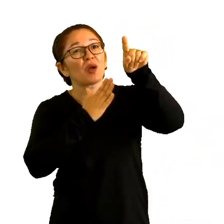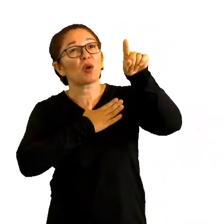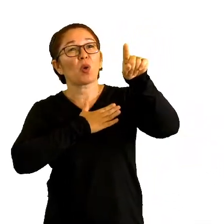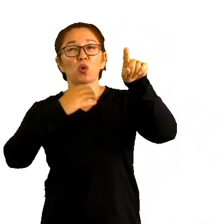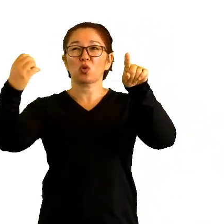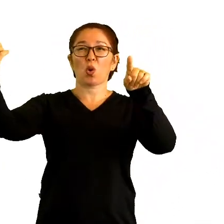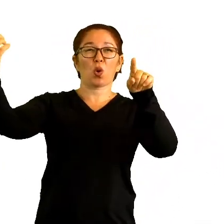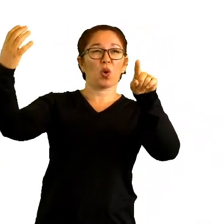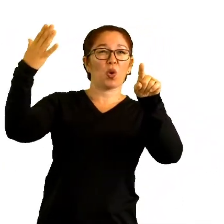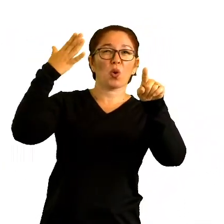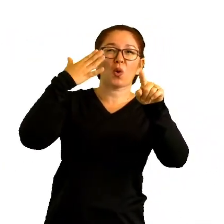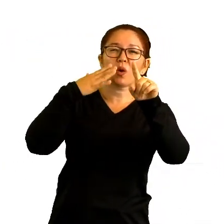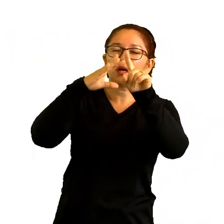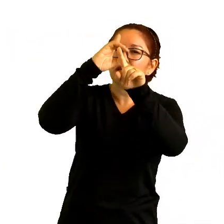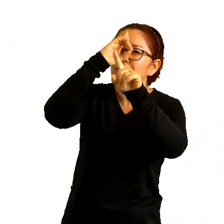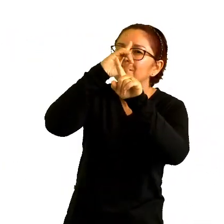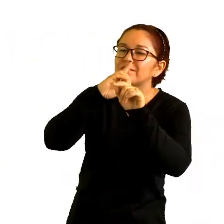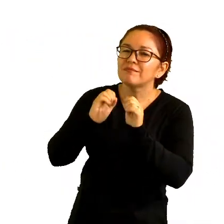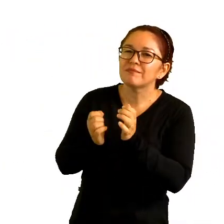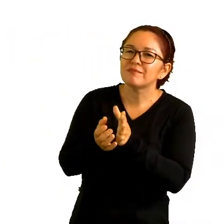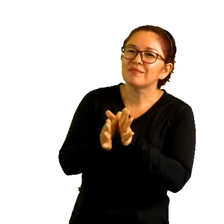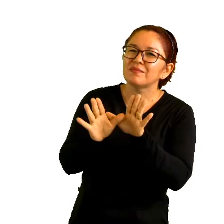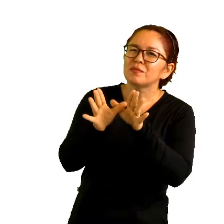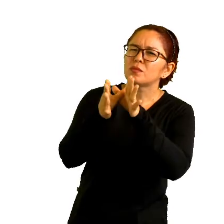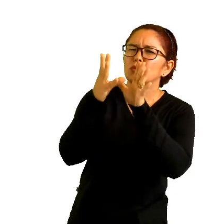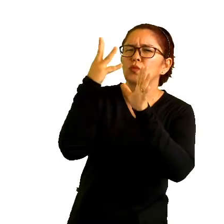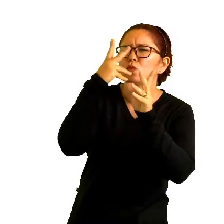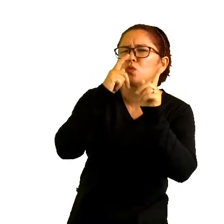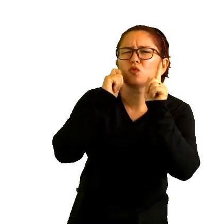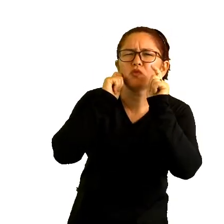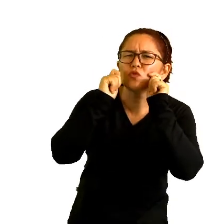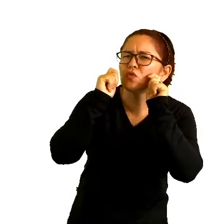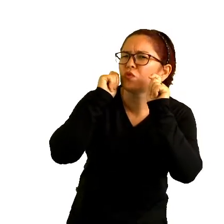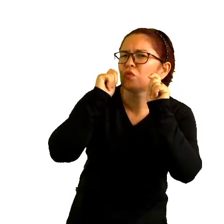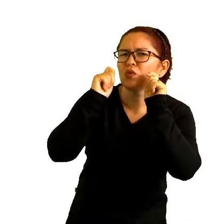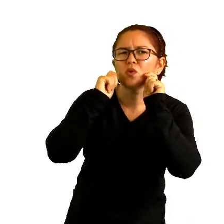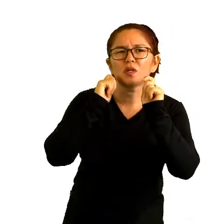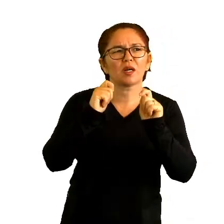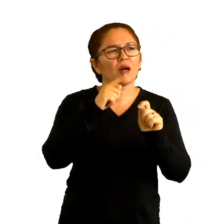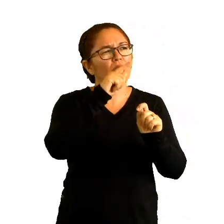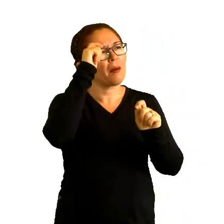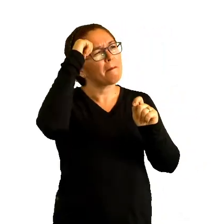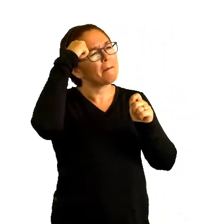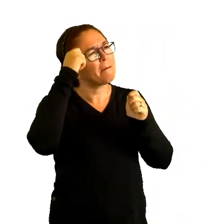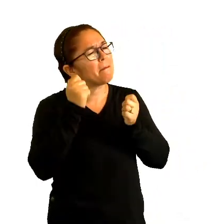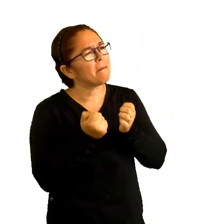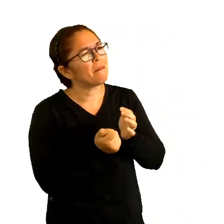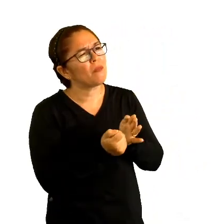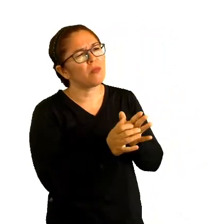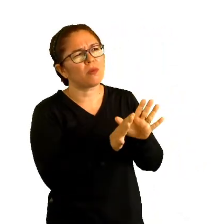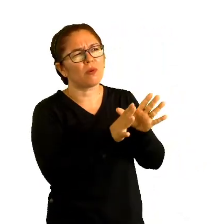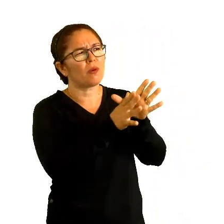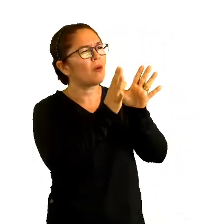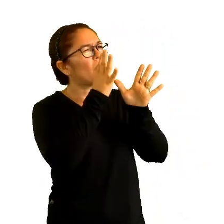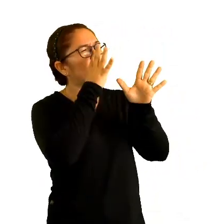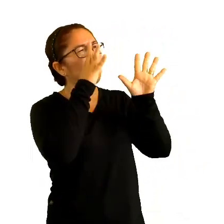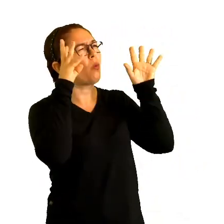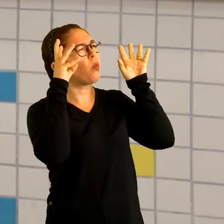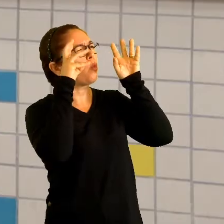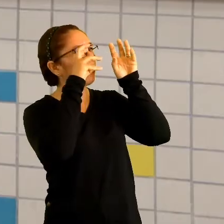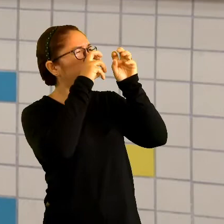luz. As amarelinhas são tão bonitinhas. E as pretas, então? Oh, que